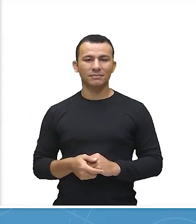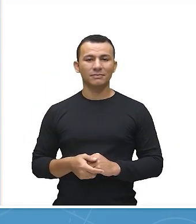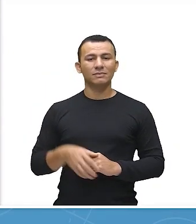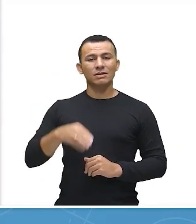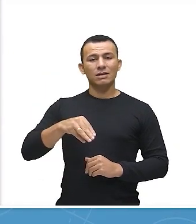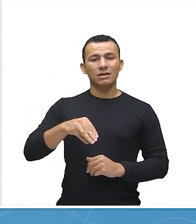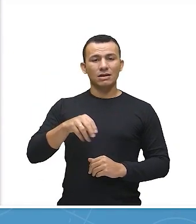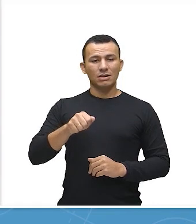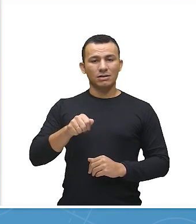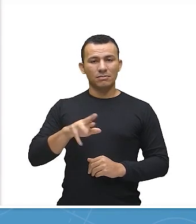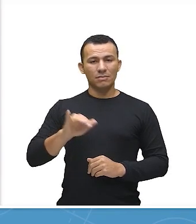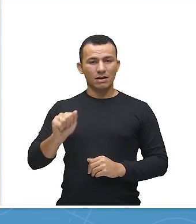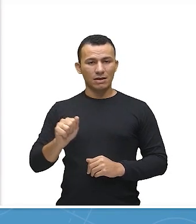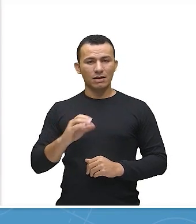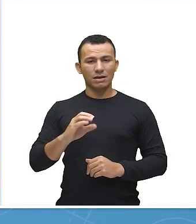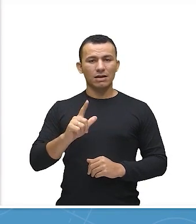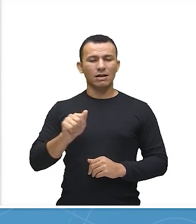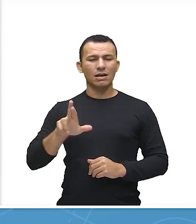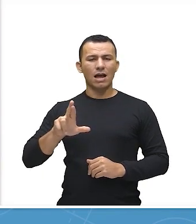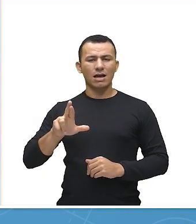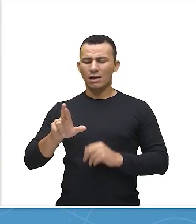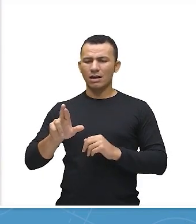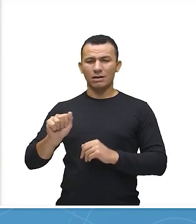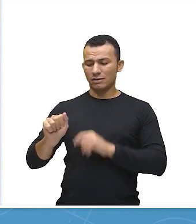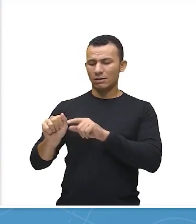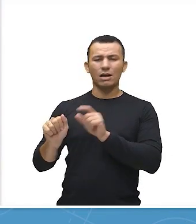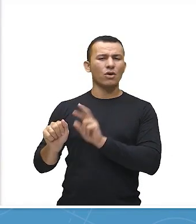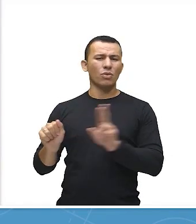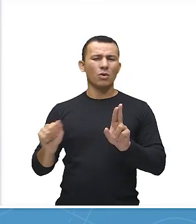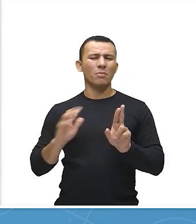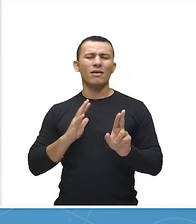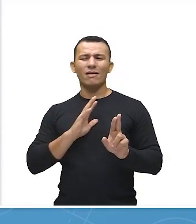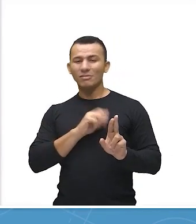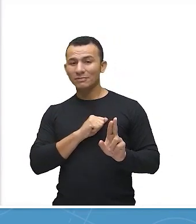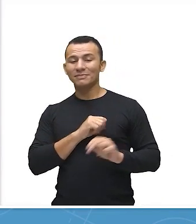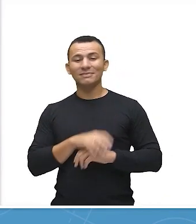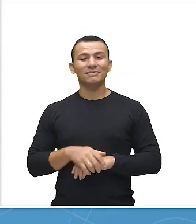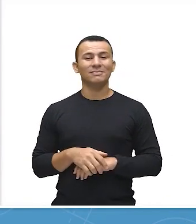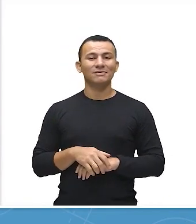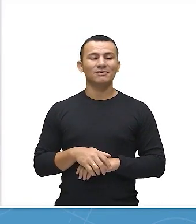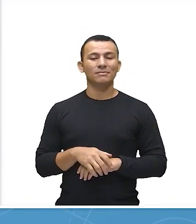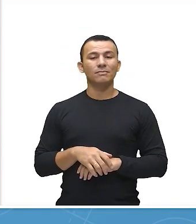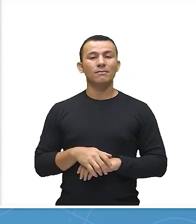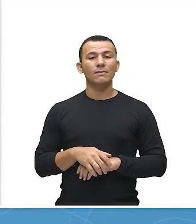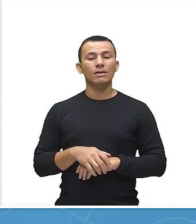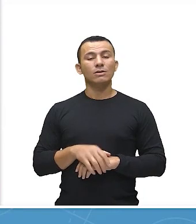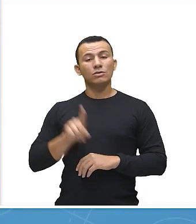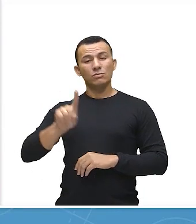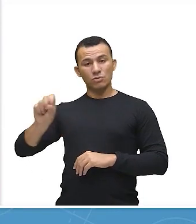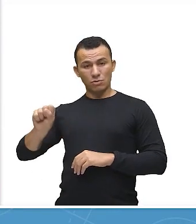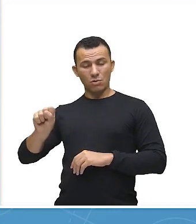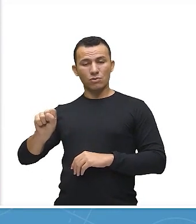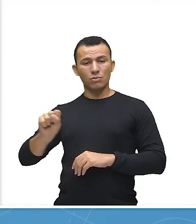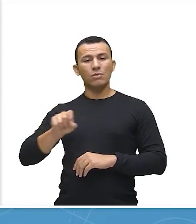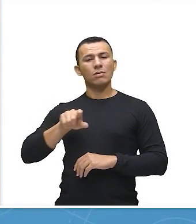música incidental, a B, erudita, a C, sacra e a